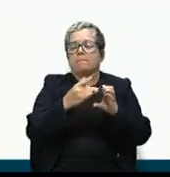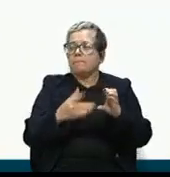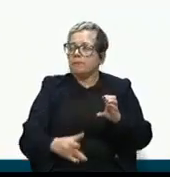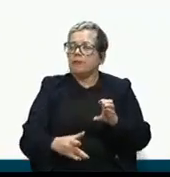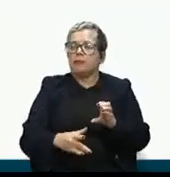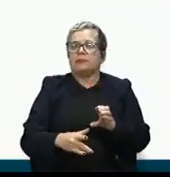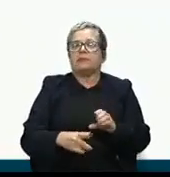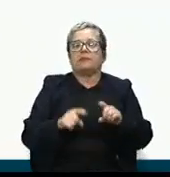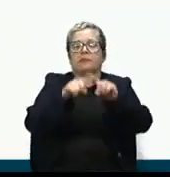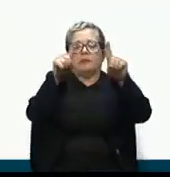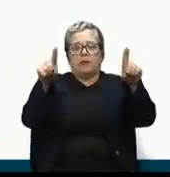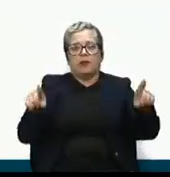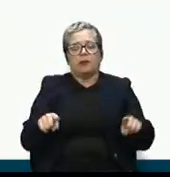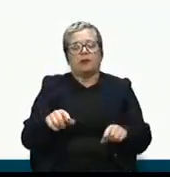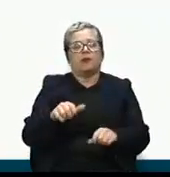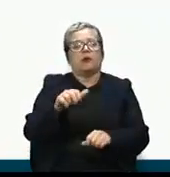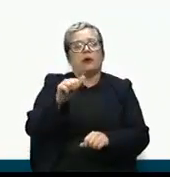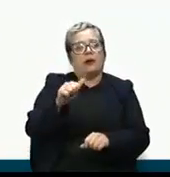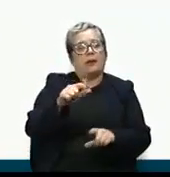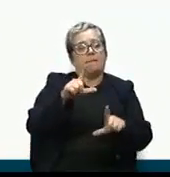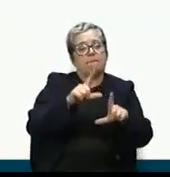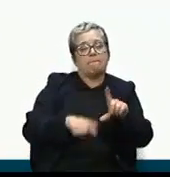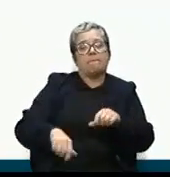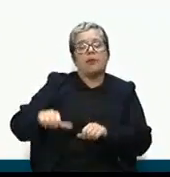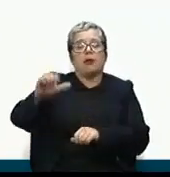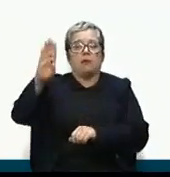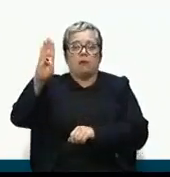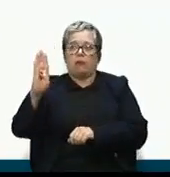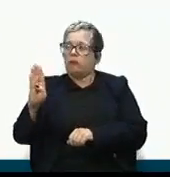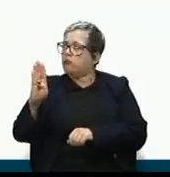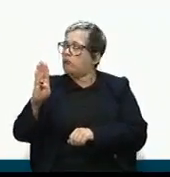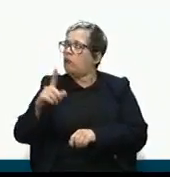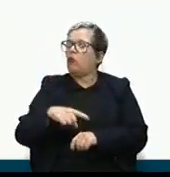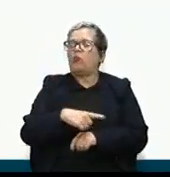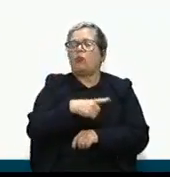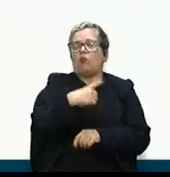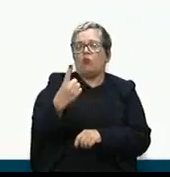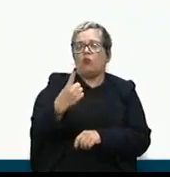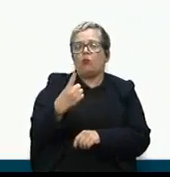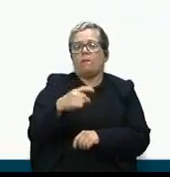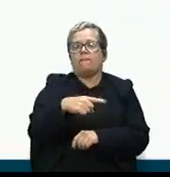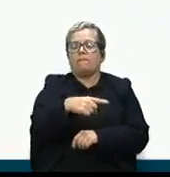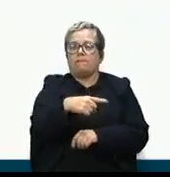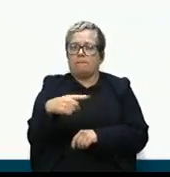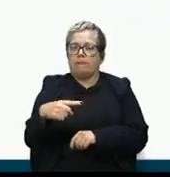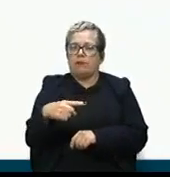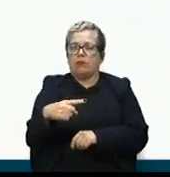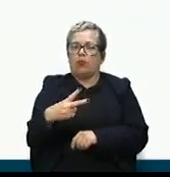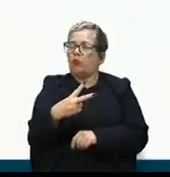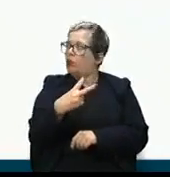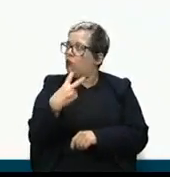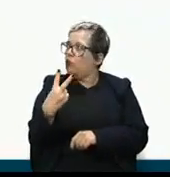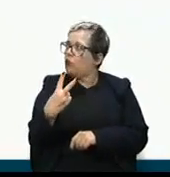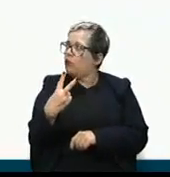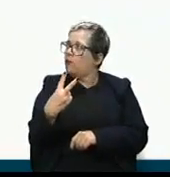da matriz A com o primeiro elemento da matriz B. Então, vai ser 1 menos o